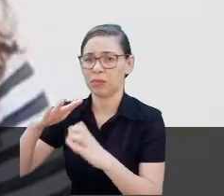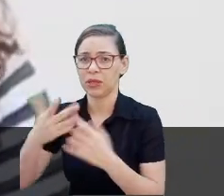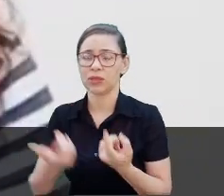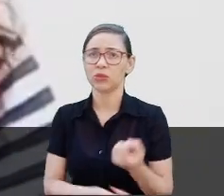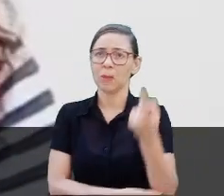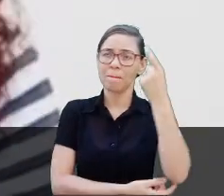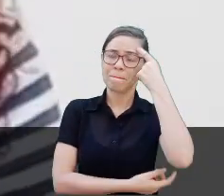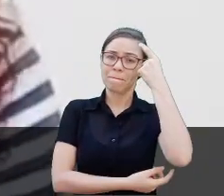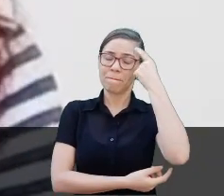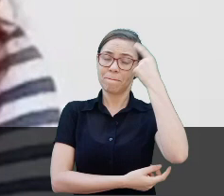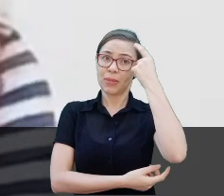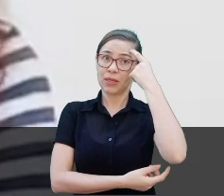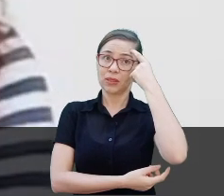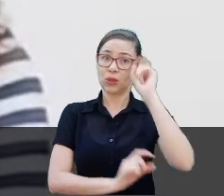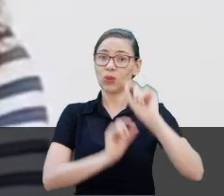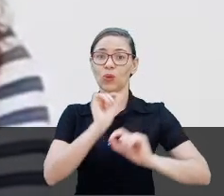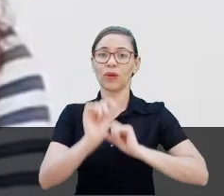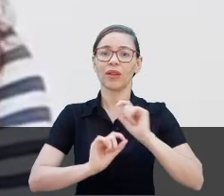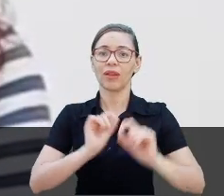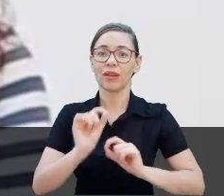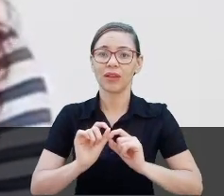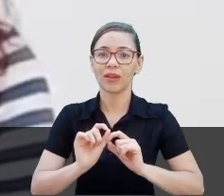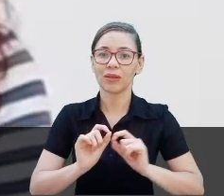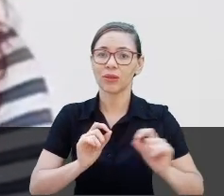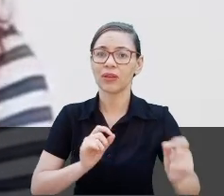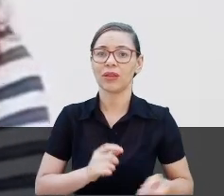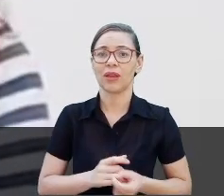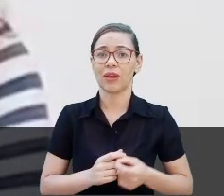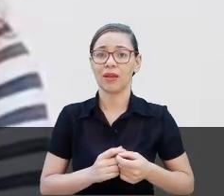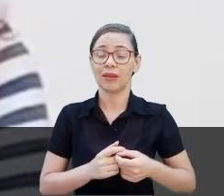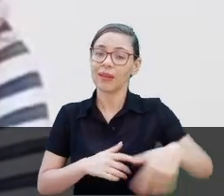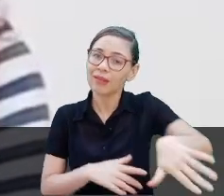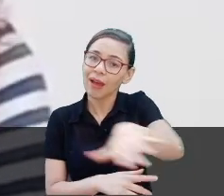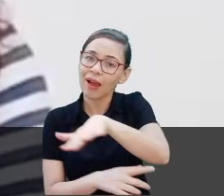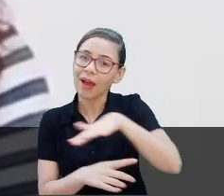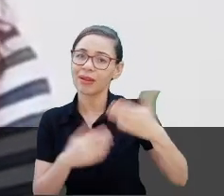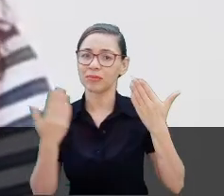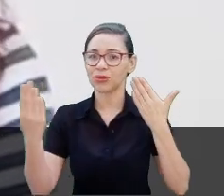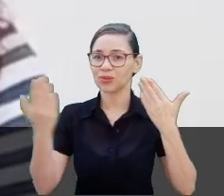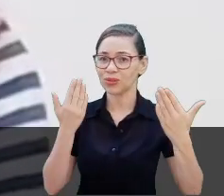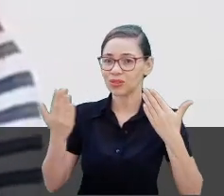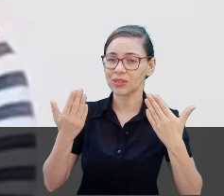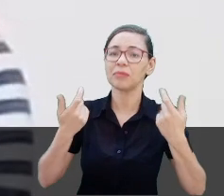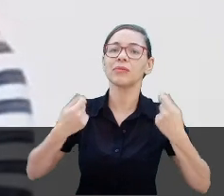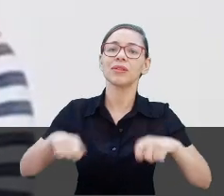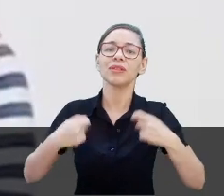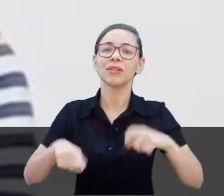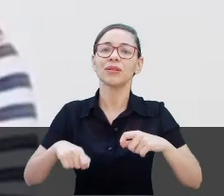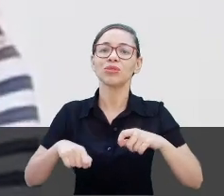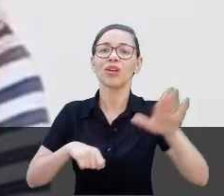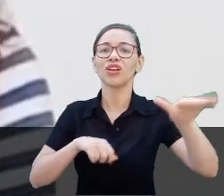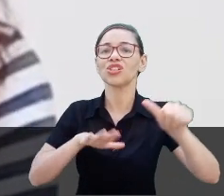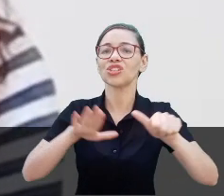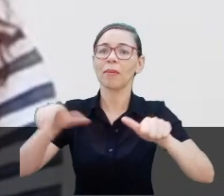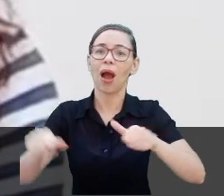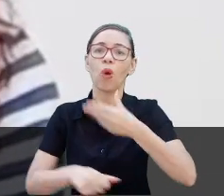pode ser nos hospitais, seja onde for. Mas quando a gente pensa e pauta o princípio da autodeterminação como fundamental para o exercício da